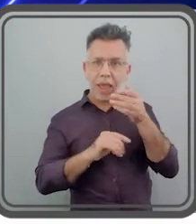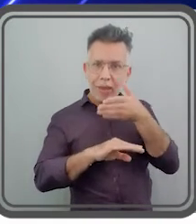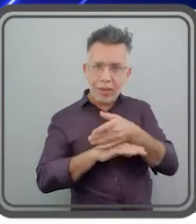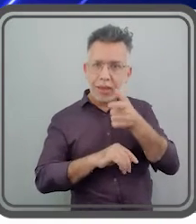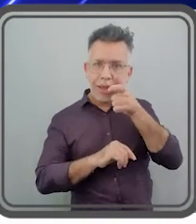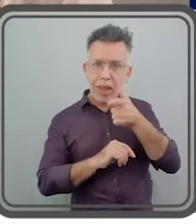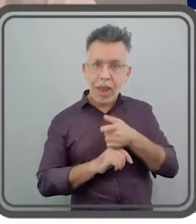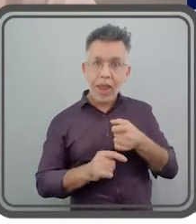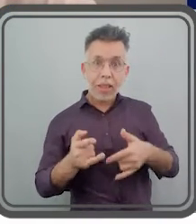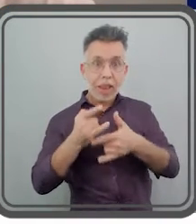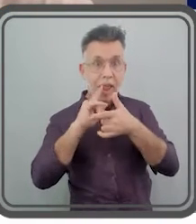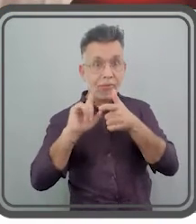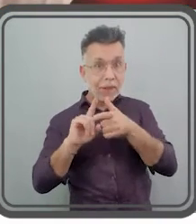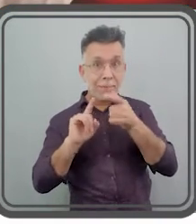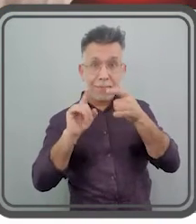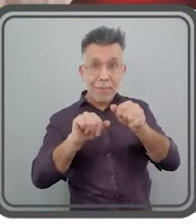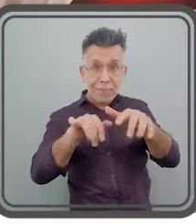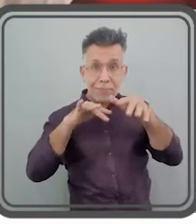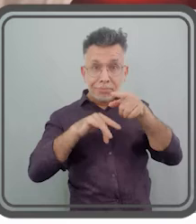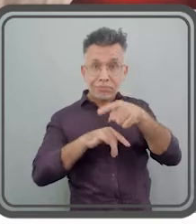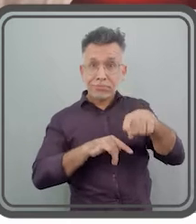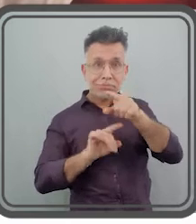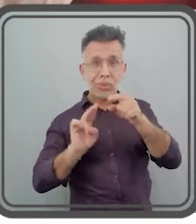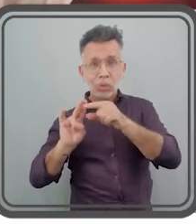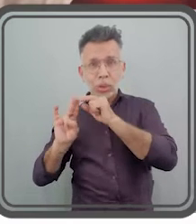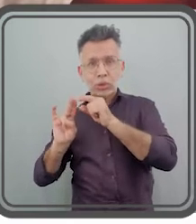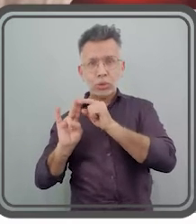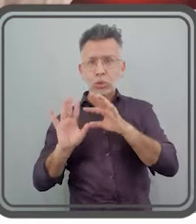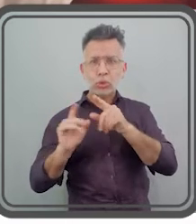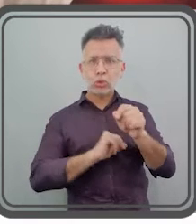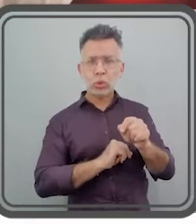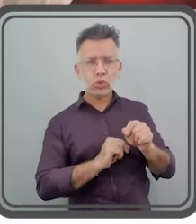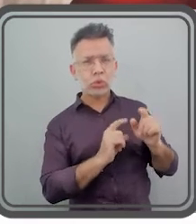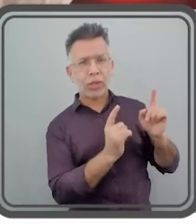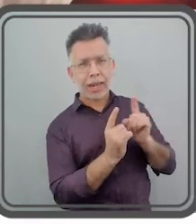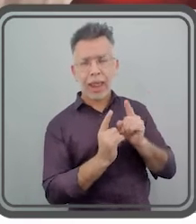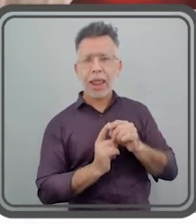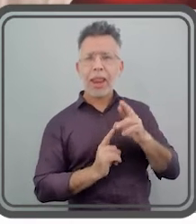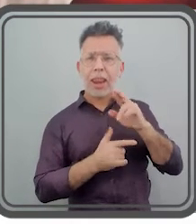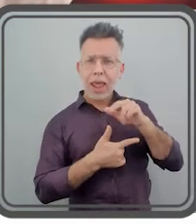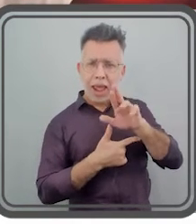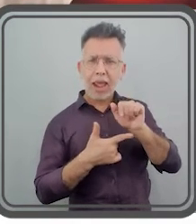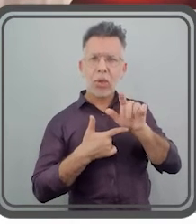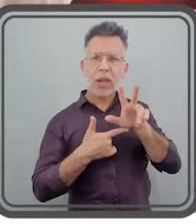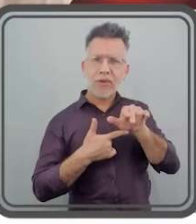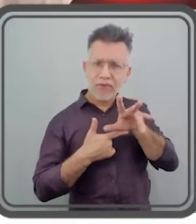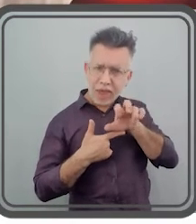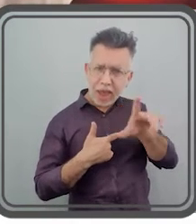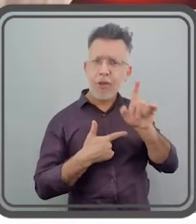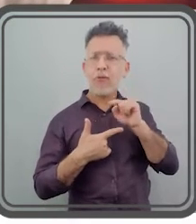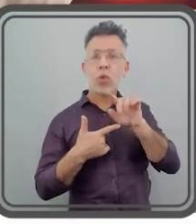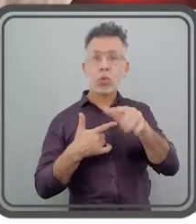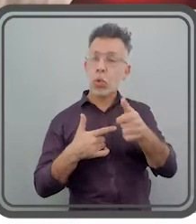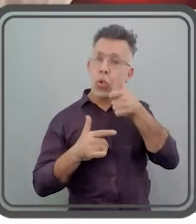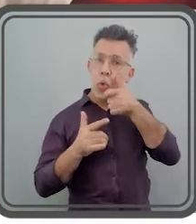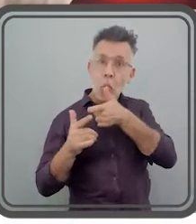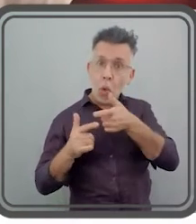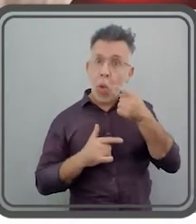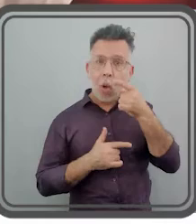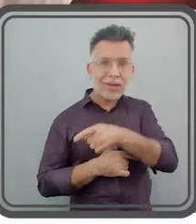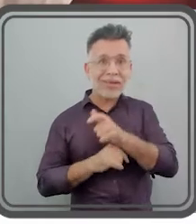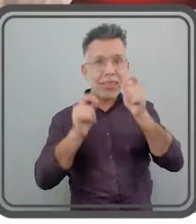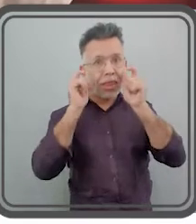plugado na Live então principalmente nosso público é do LinkedIn né todos os clientes da A Malévola de todos os que tocam pano na sua Live aí